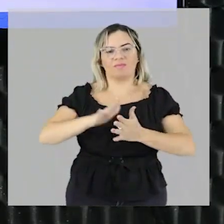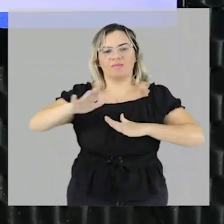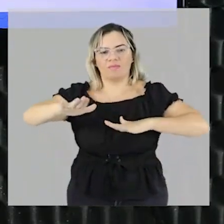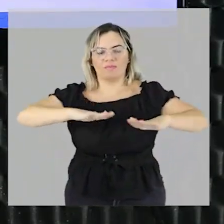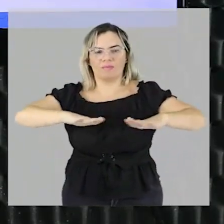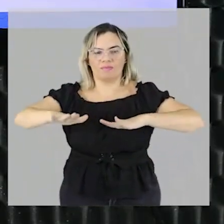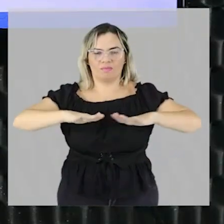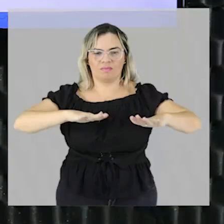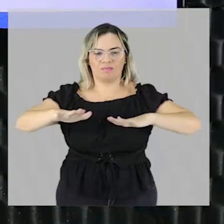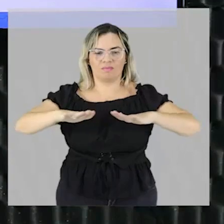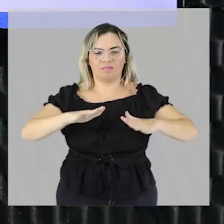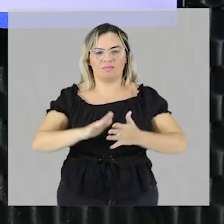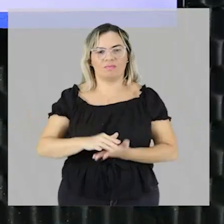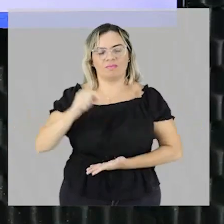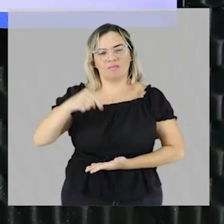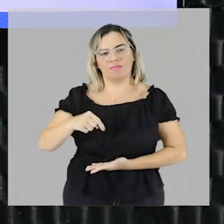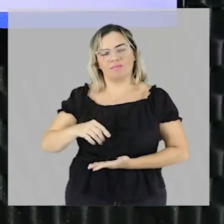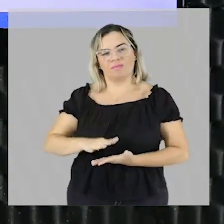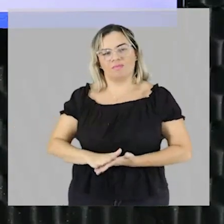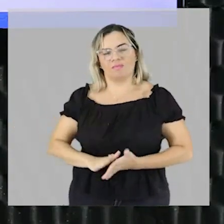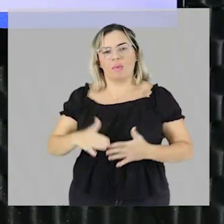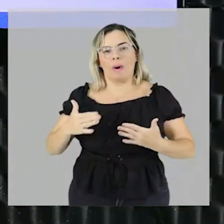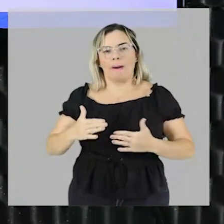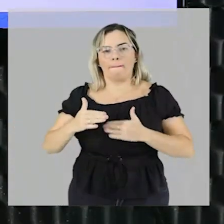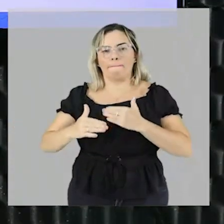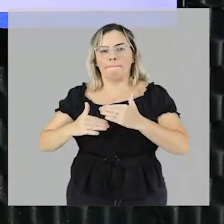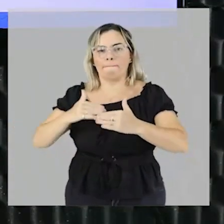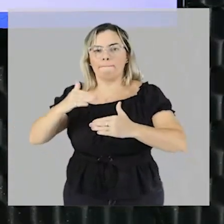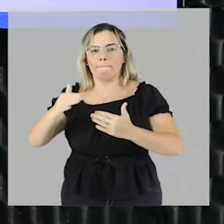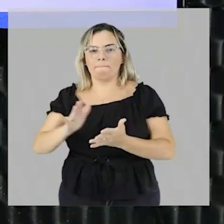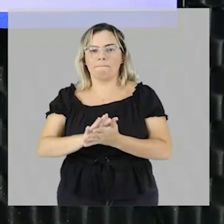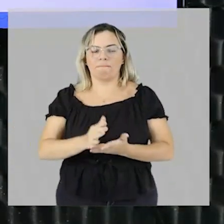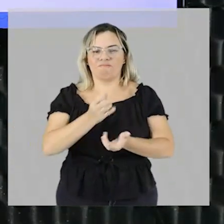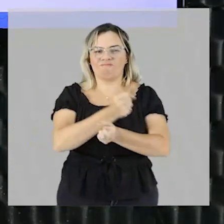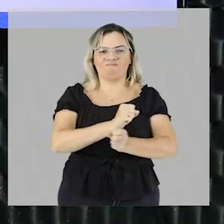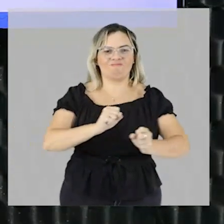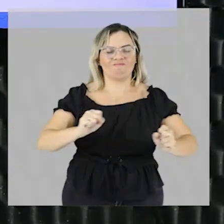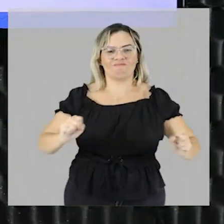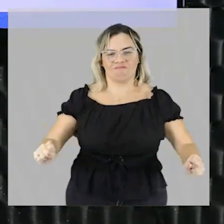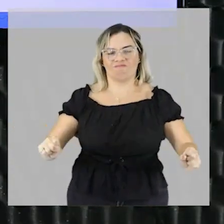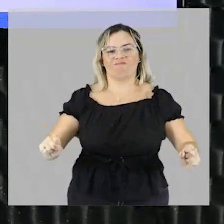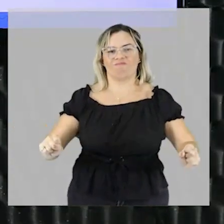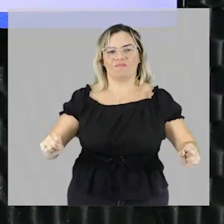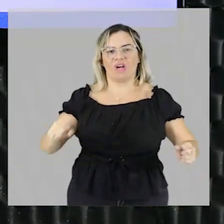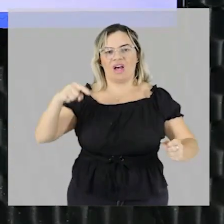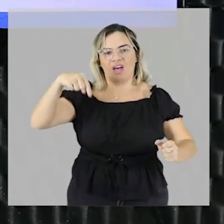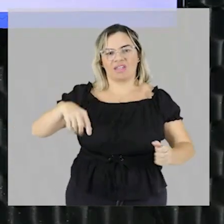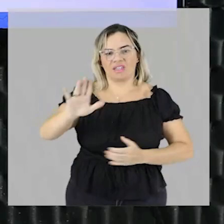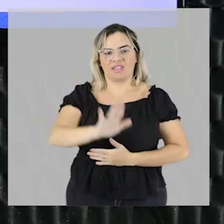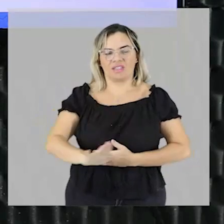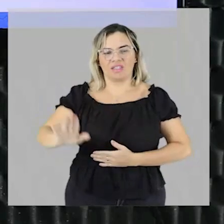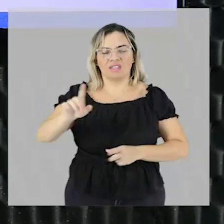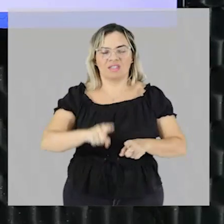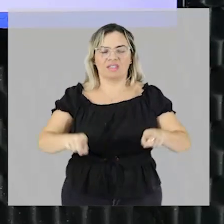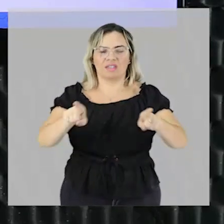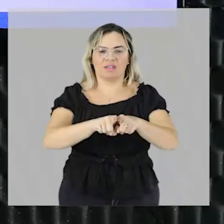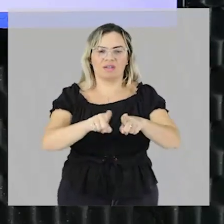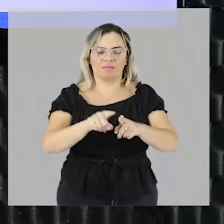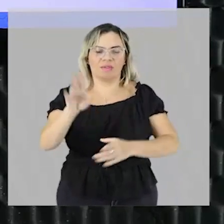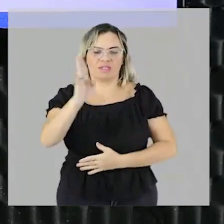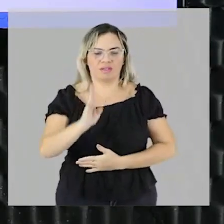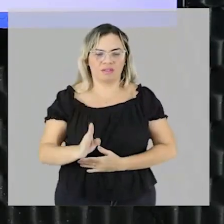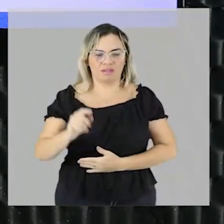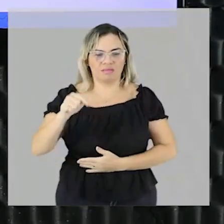movimento propõe um processo abolicionista da escravidão no Brasil. O movimento